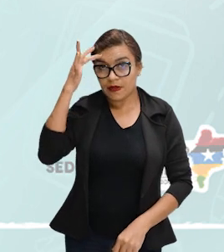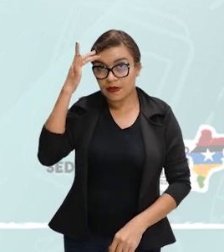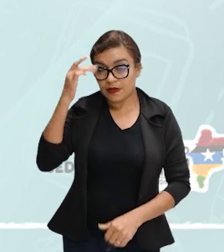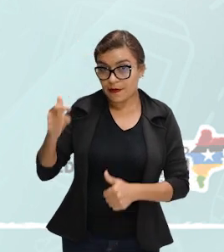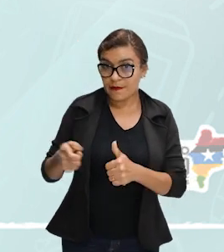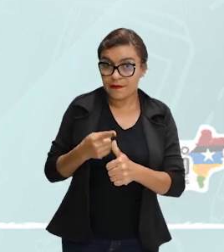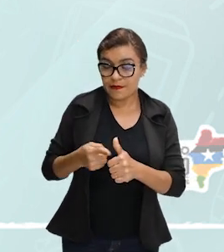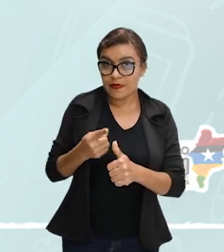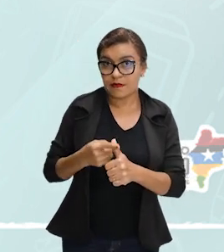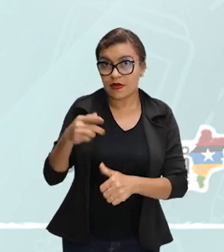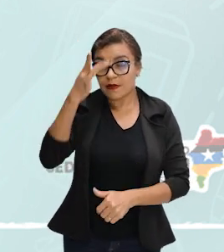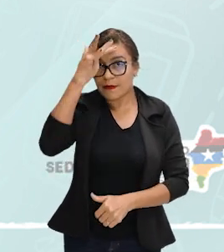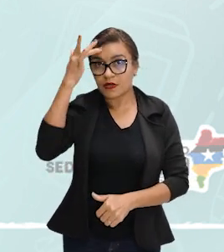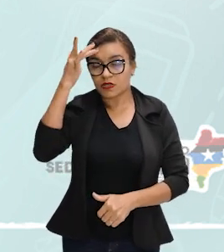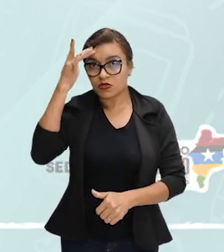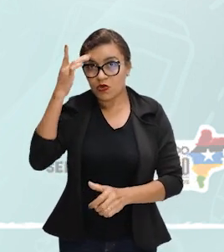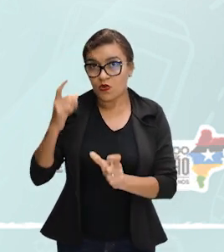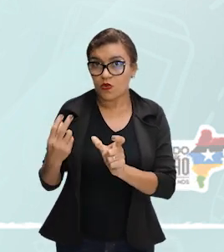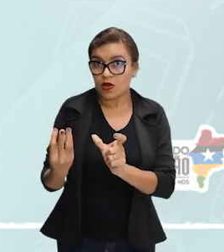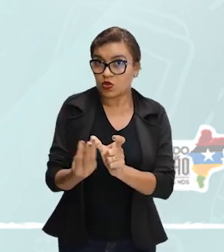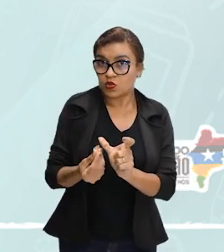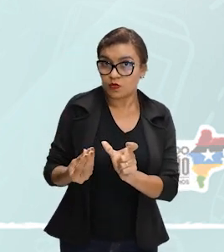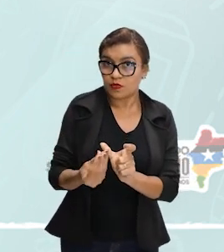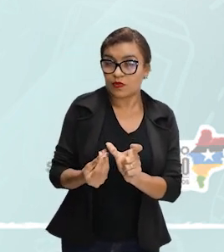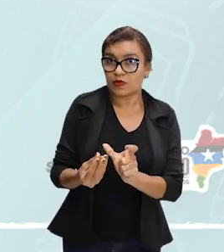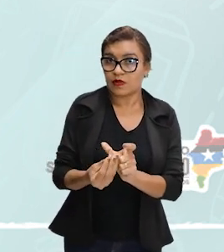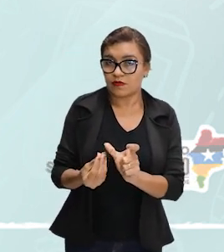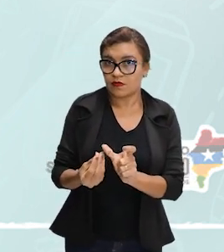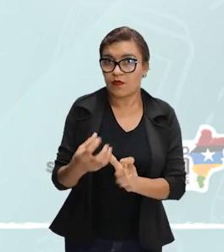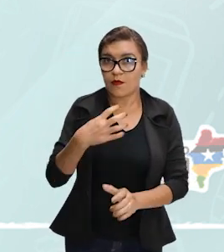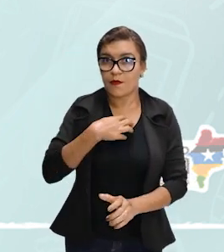em presente del modo indicativo. Então, eu tenho aqui,